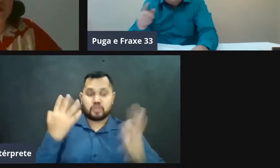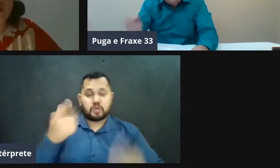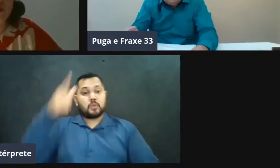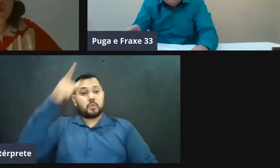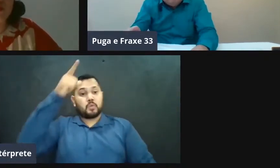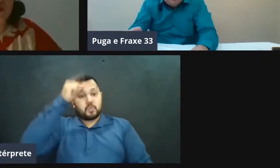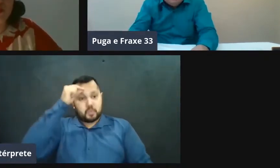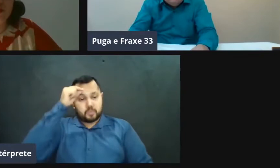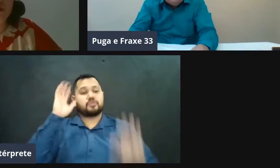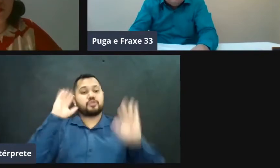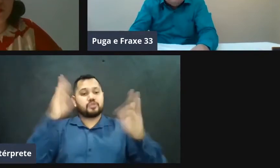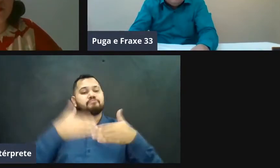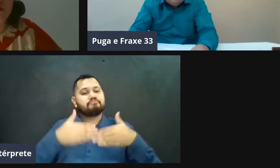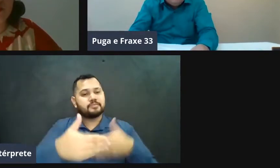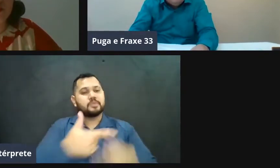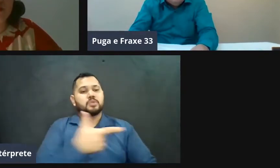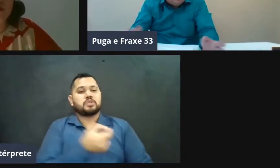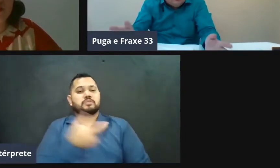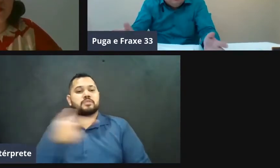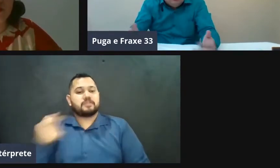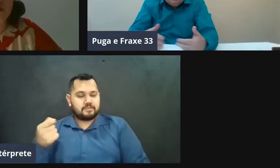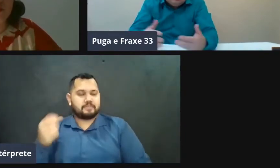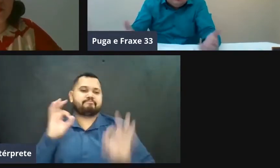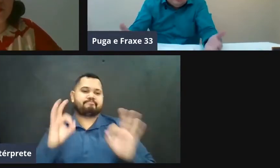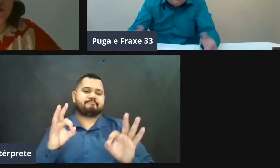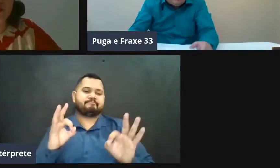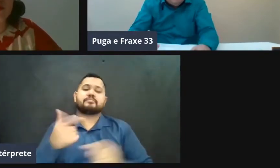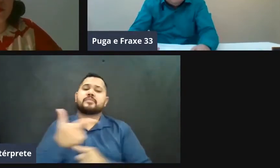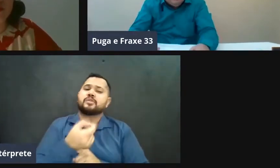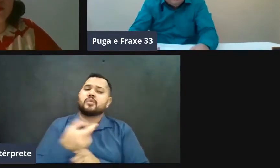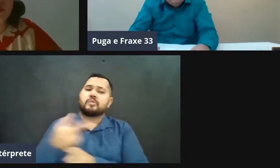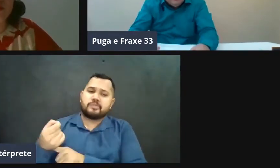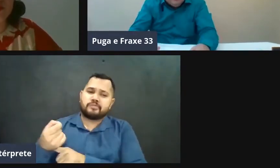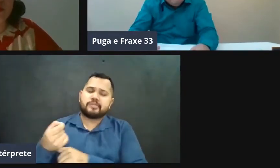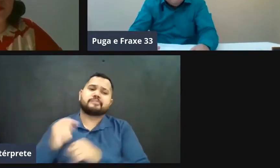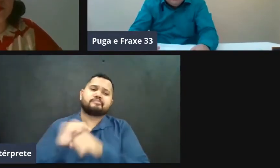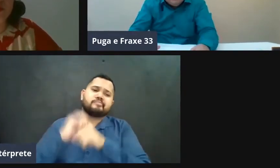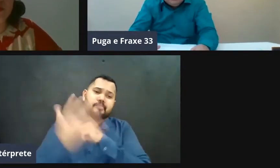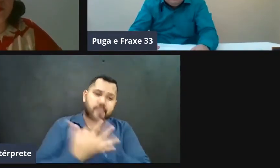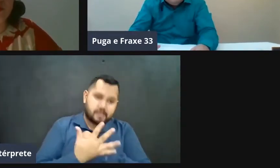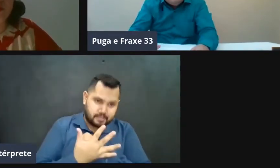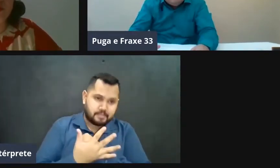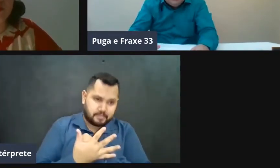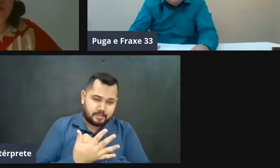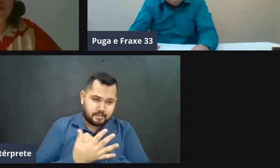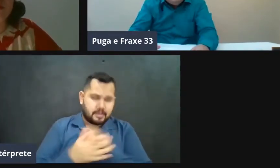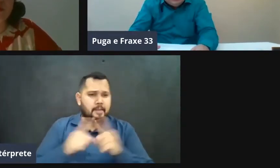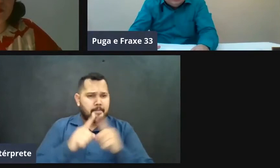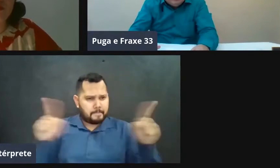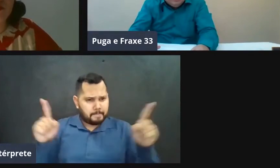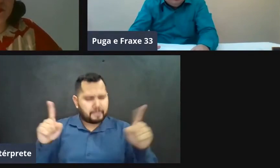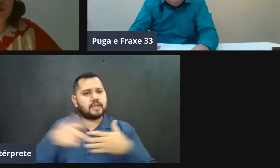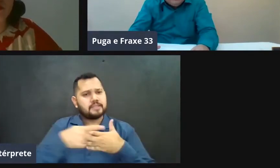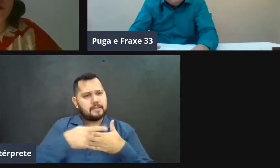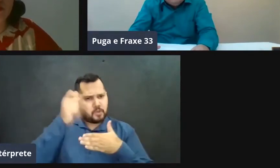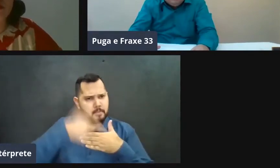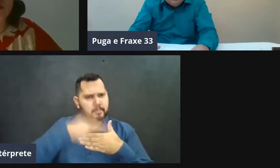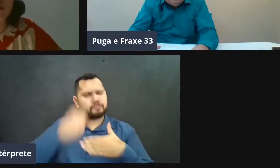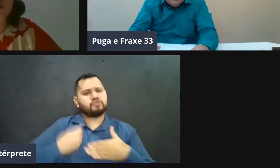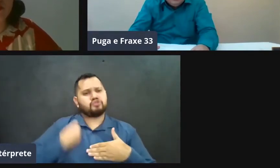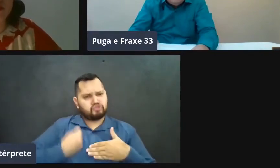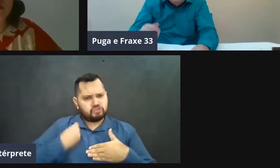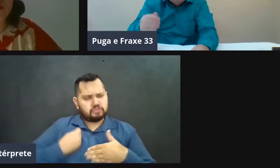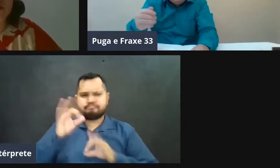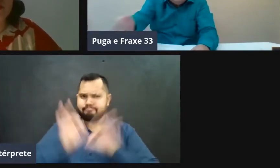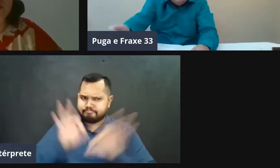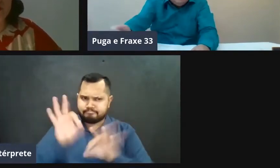2019 e faremos essa oferta em 2020. 2020, tivemos a pandemia, né? Mas a nossa Propesp está trabalhando para essa